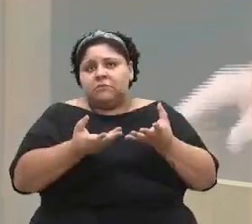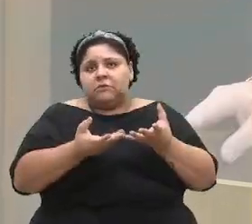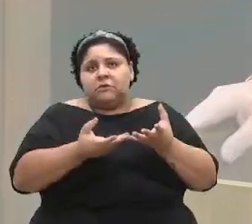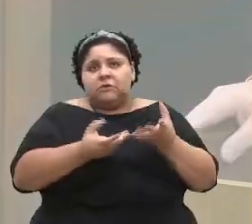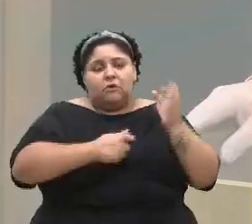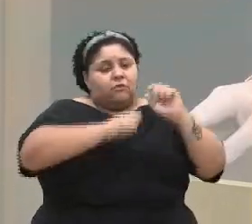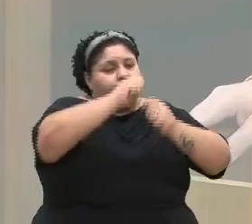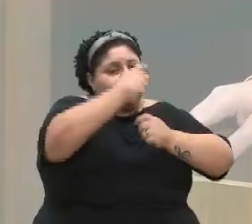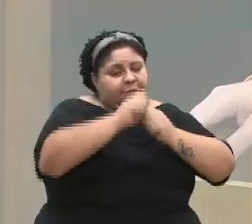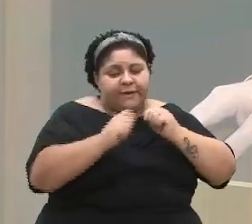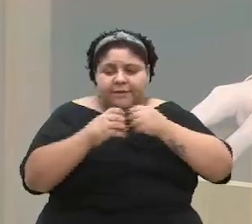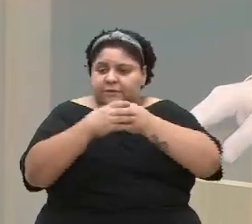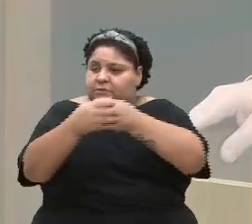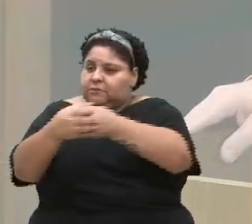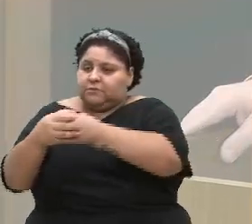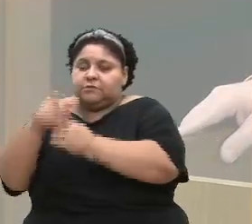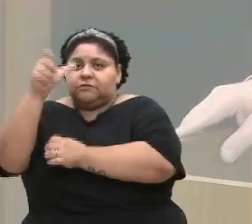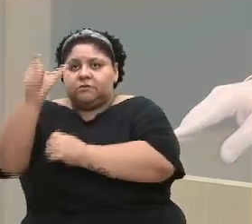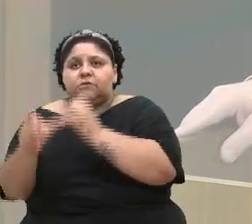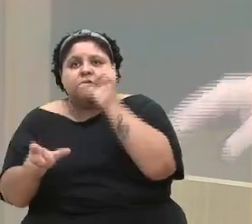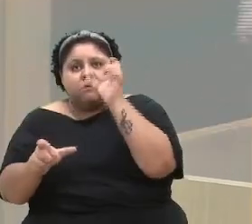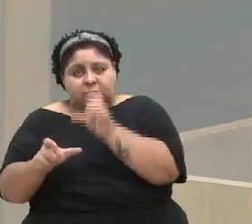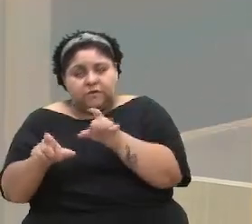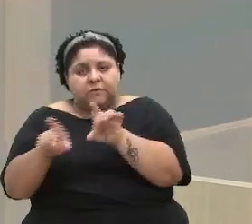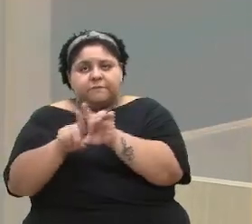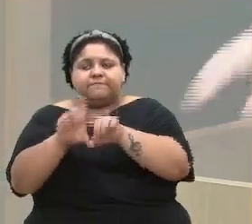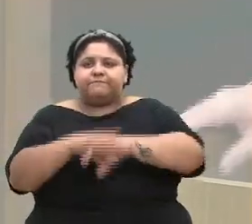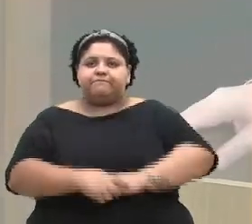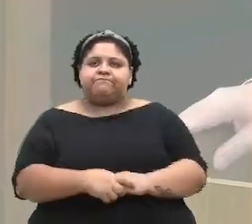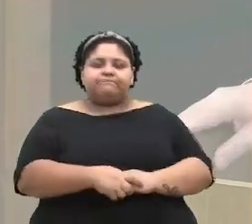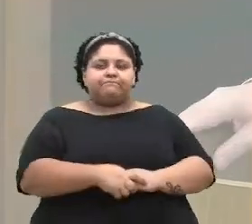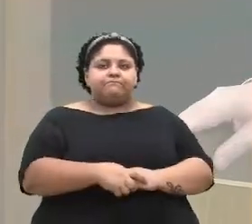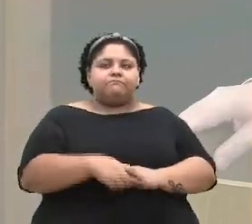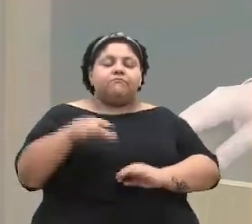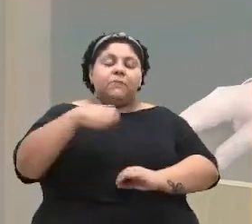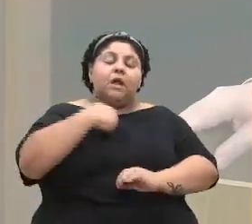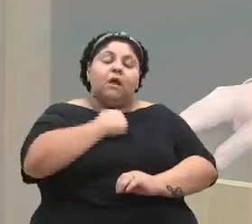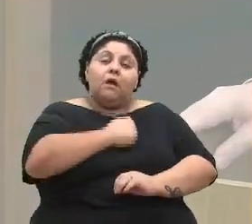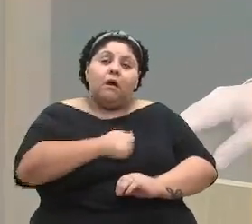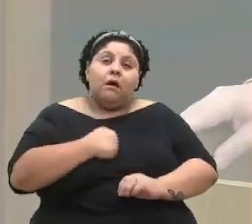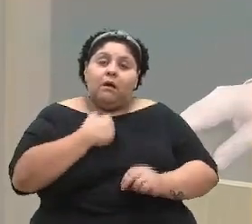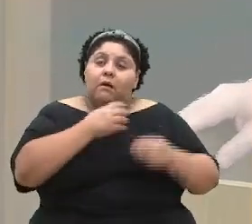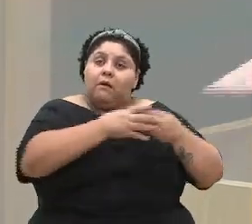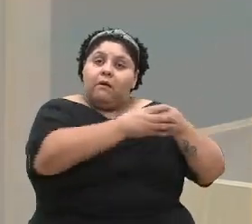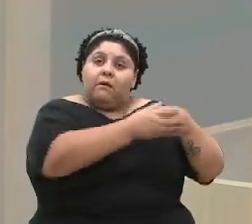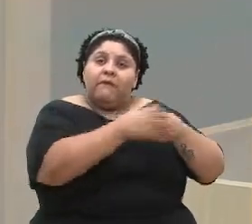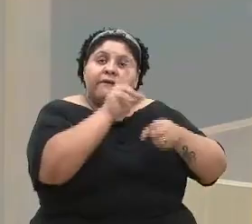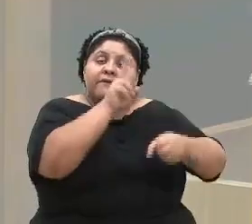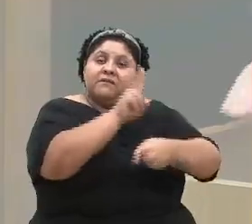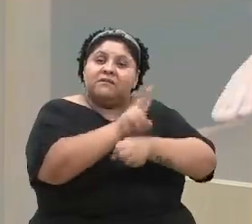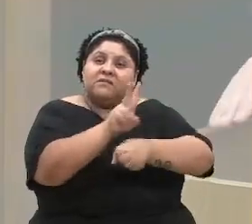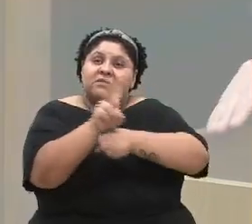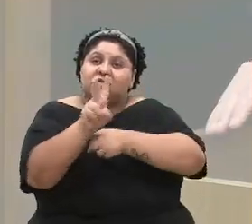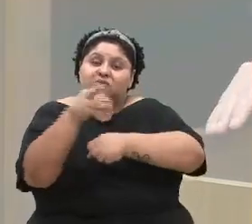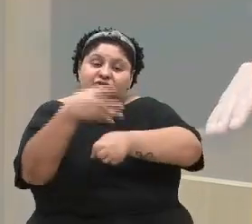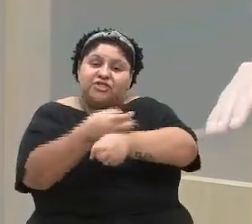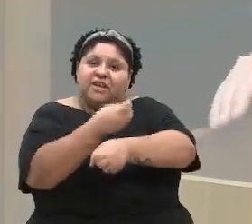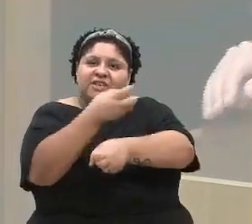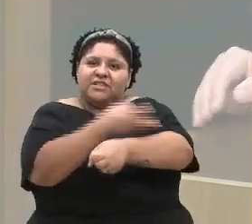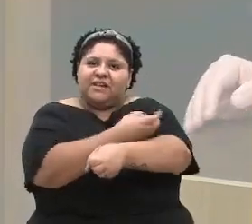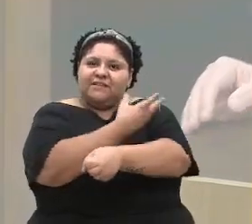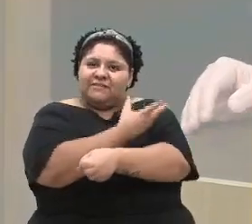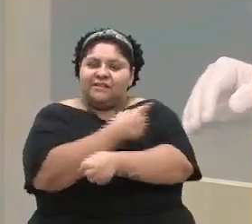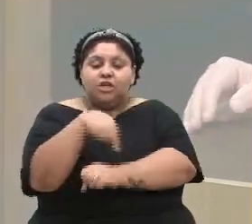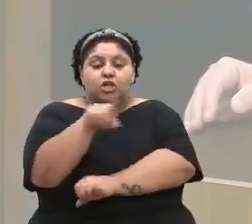por associações e por pessoas físicas. Nesta modalidade, a associação cuidou da parte de jardinagem. E